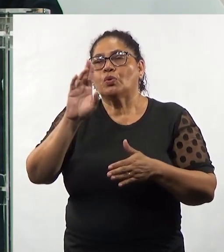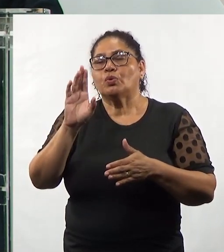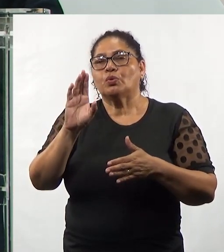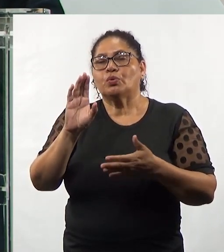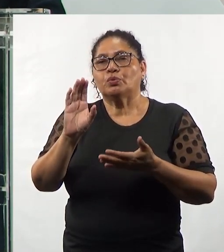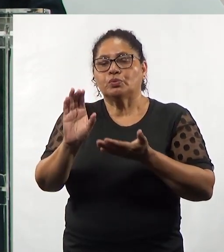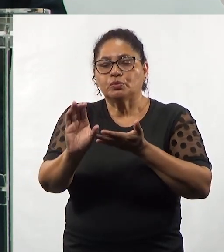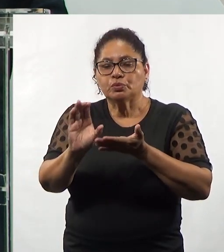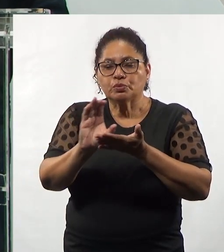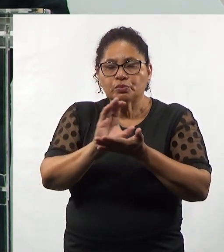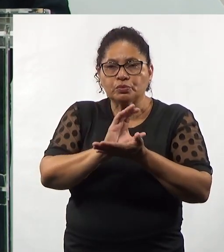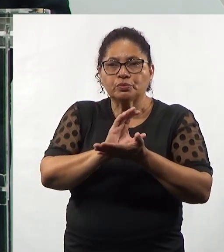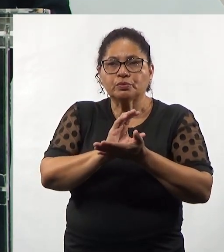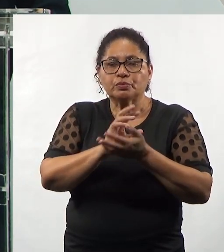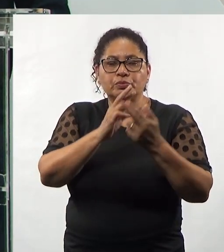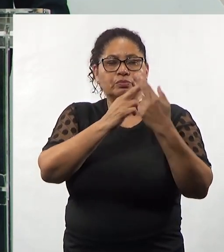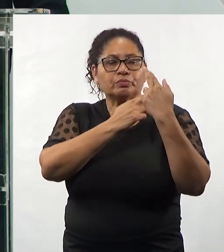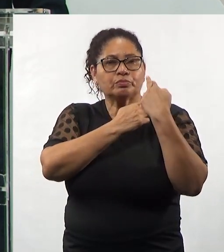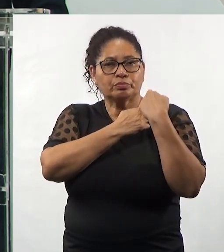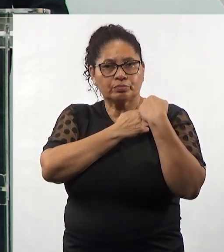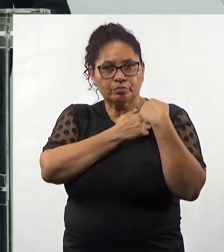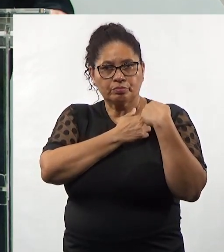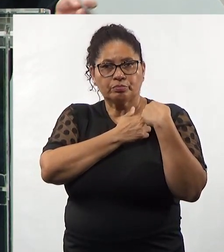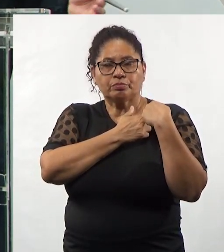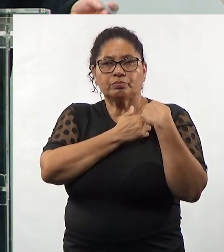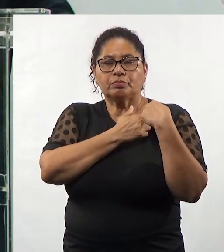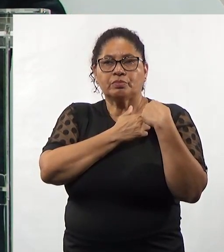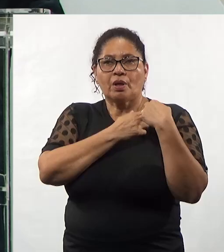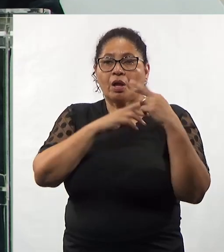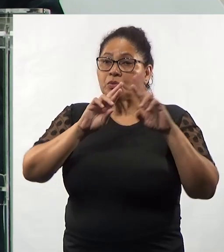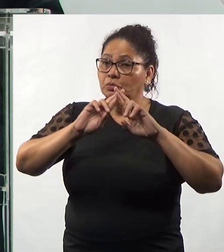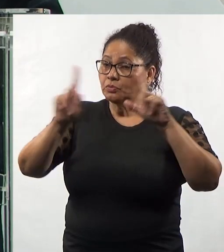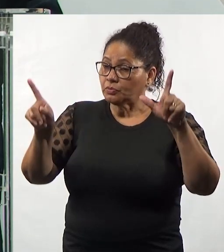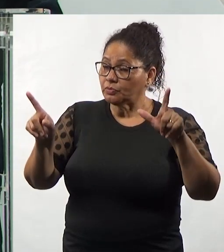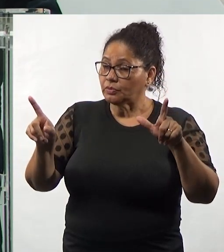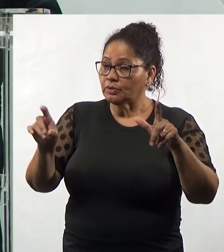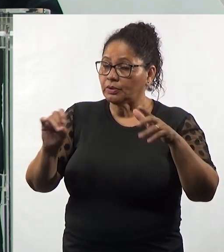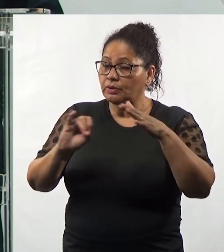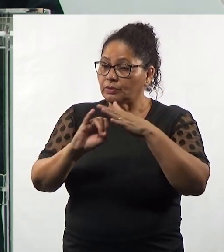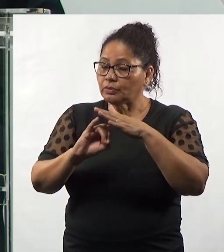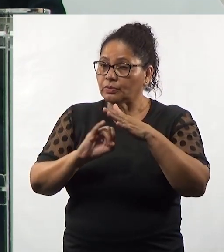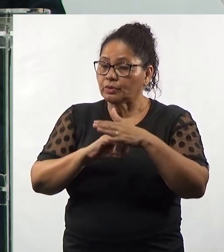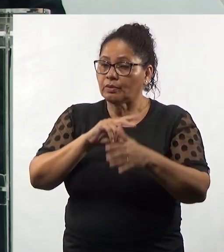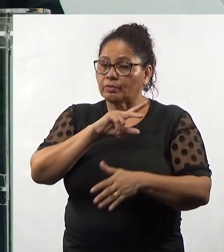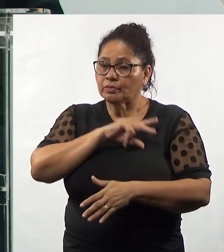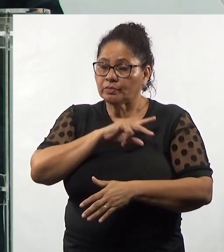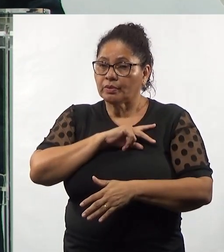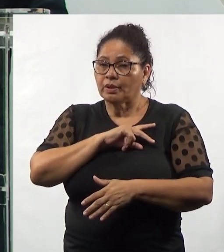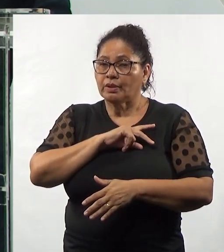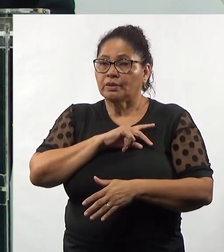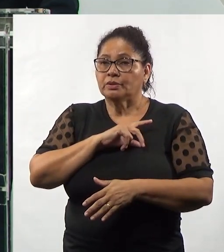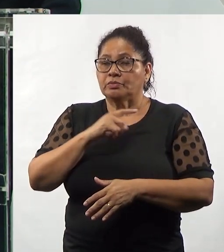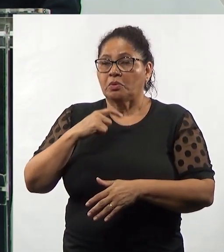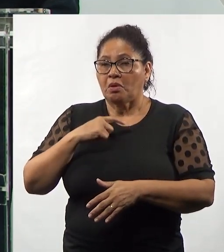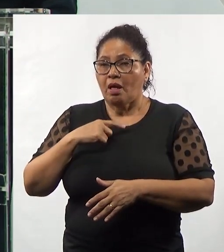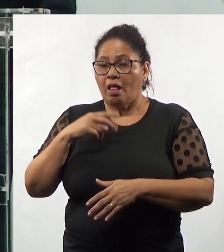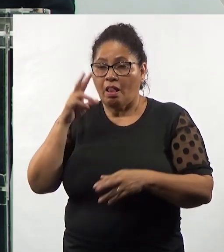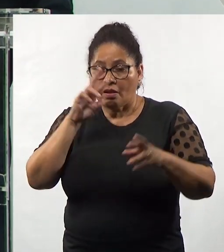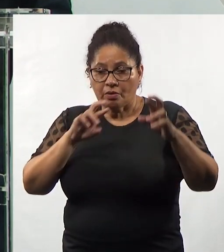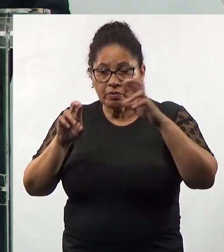forma responsável. Diferente das instituições privadas, que têm o objetivo de lucro. Então é por isso que